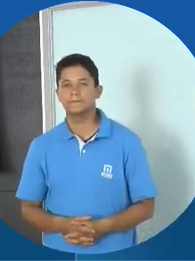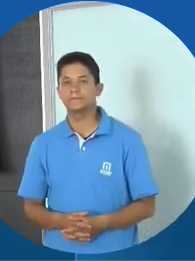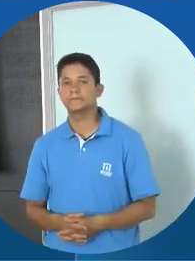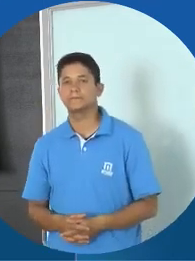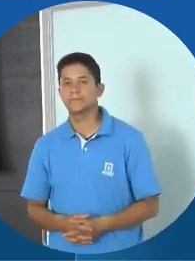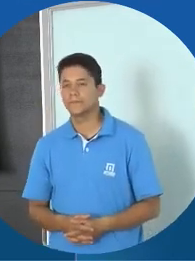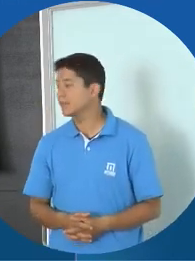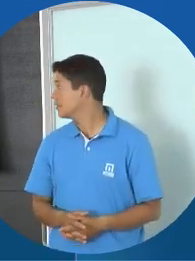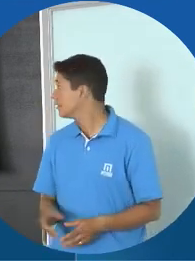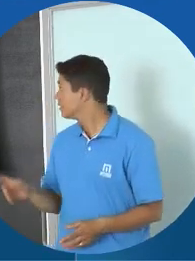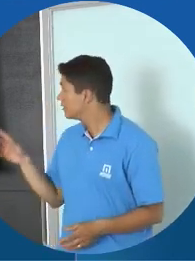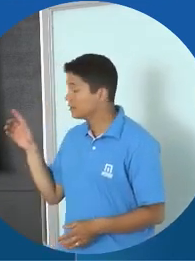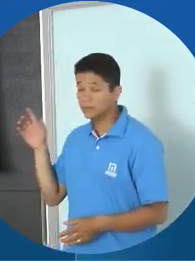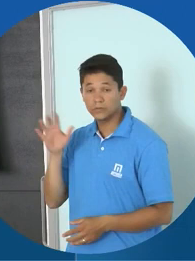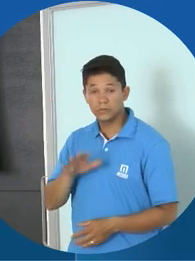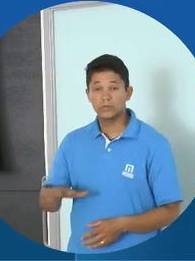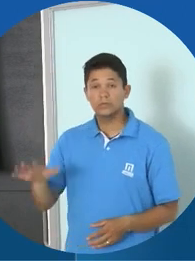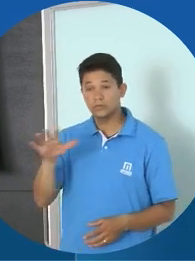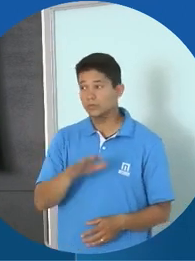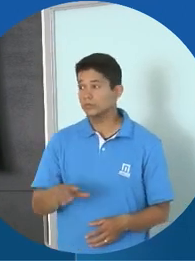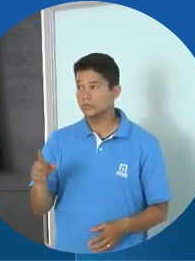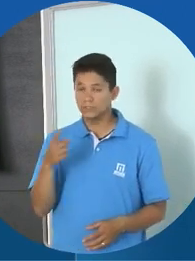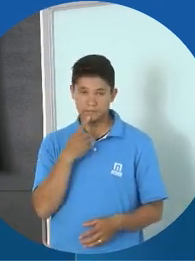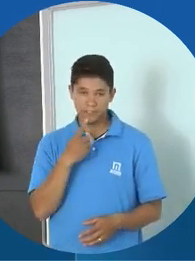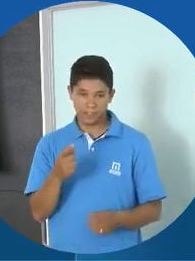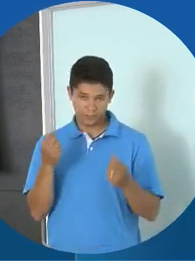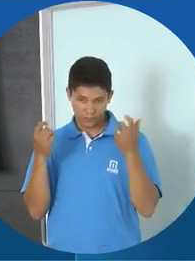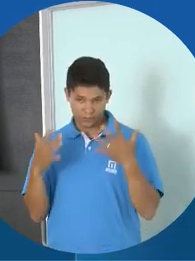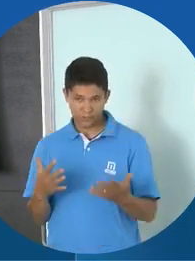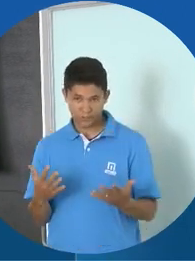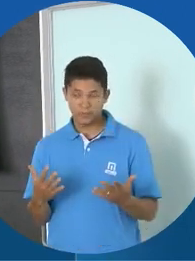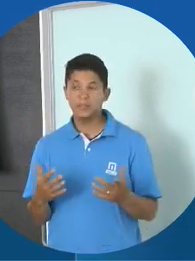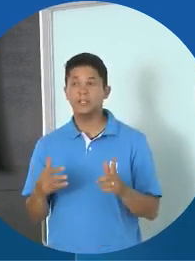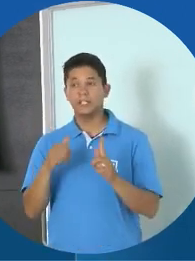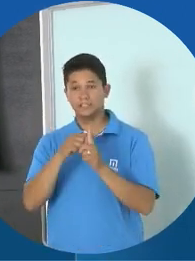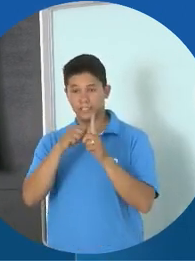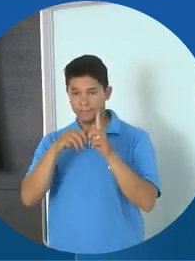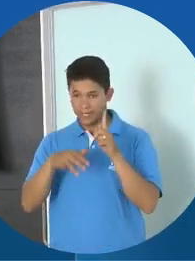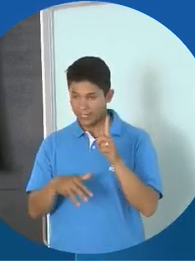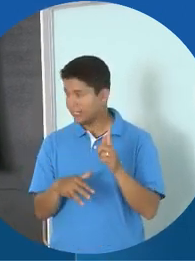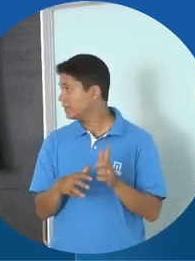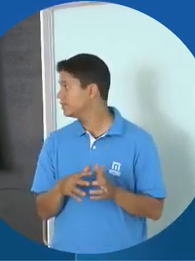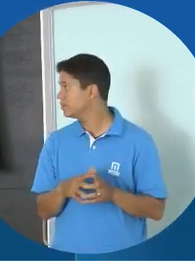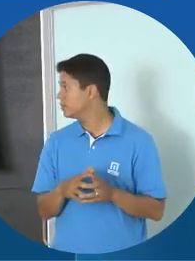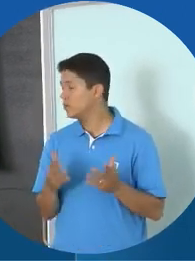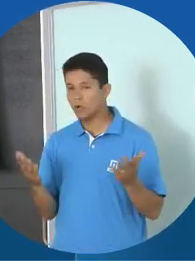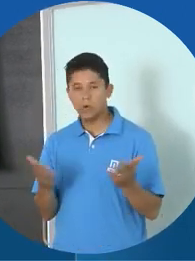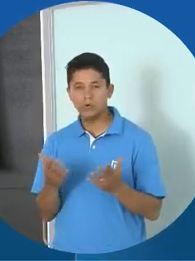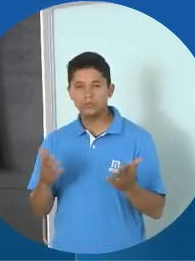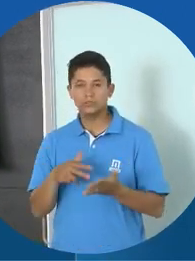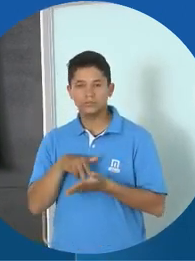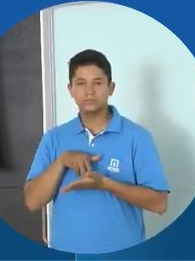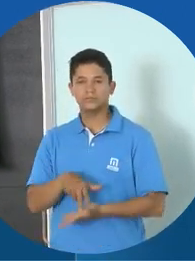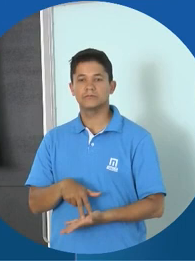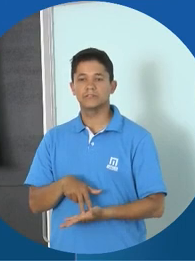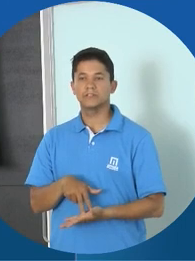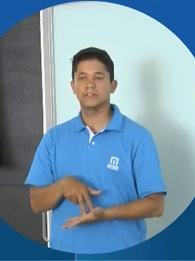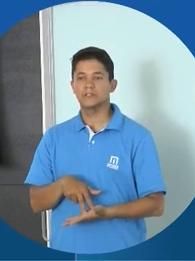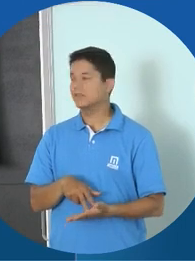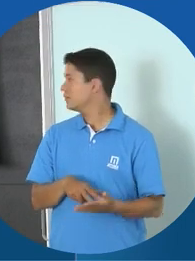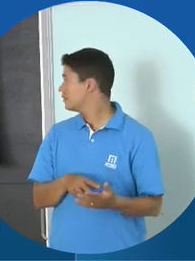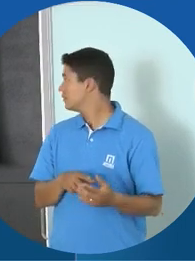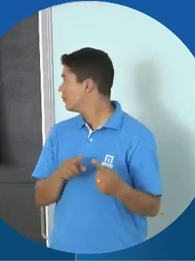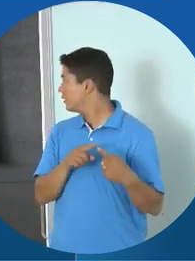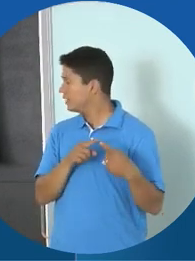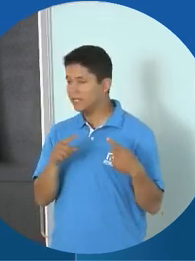Então, em cima de tudo isso que a gente está falando, a Gemaia hoje acabou consolidando uma linha de raciocínio